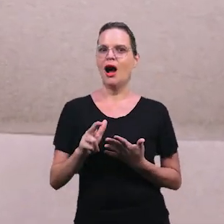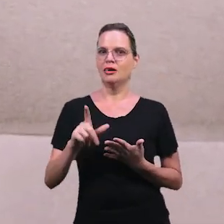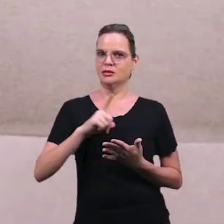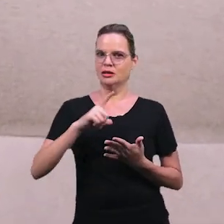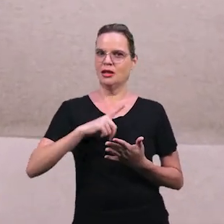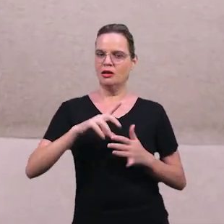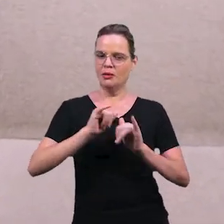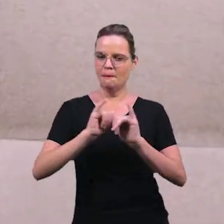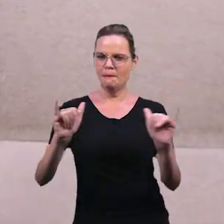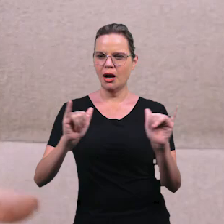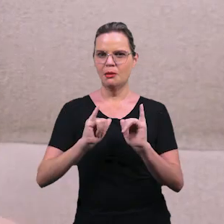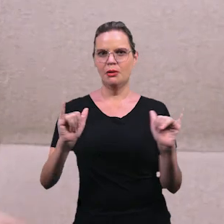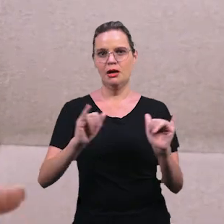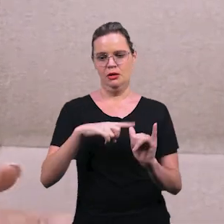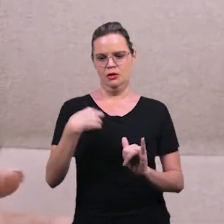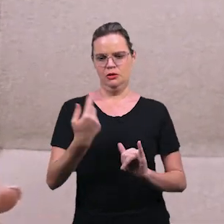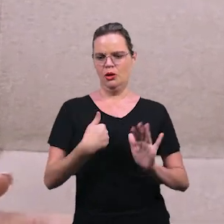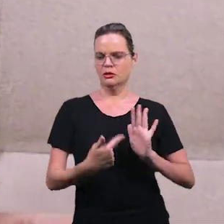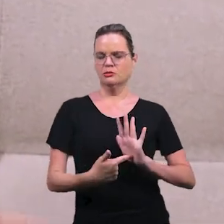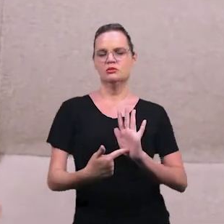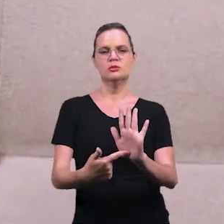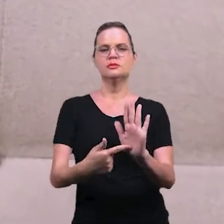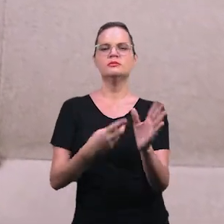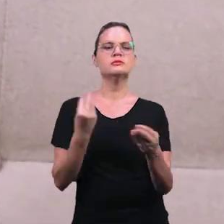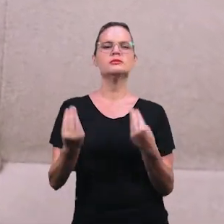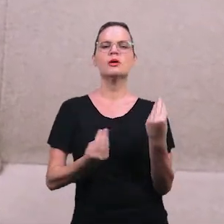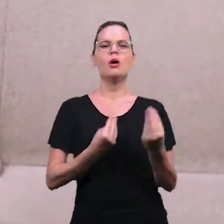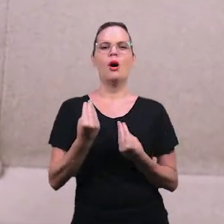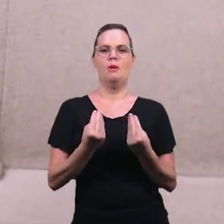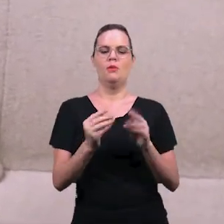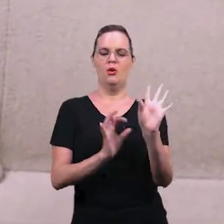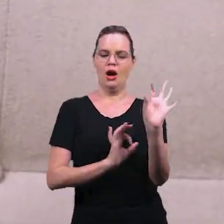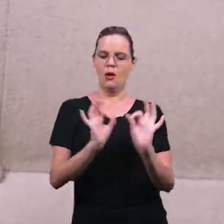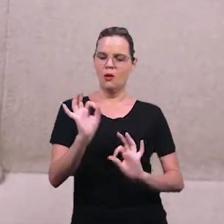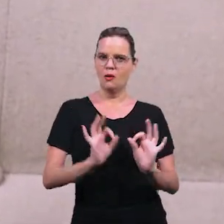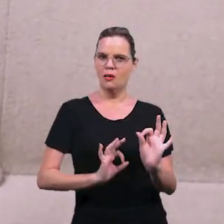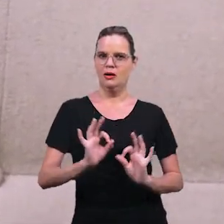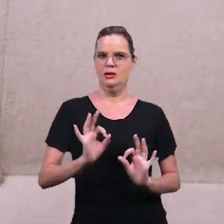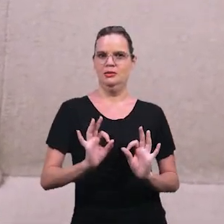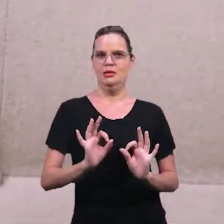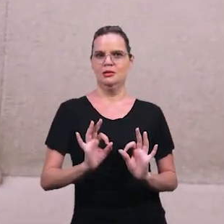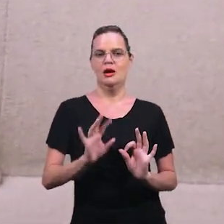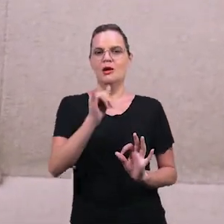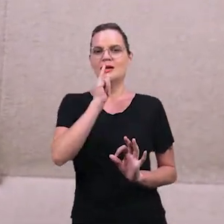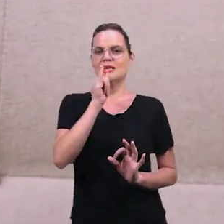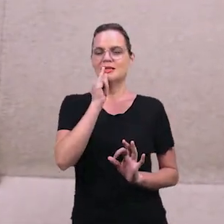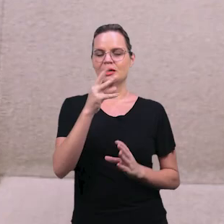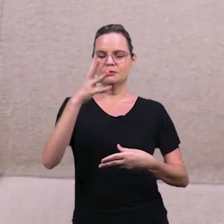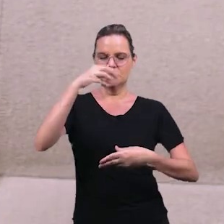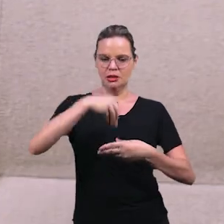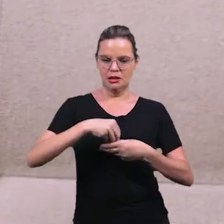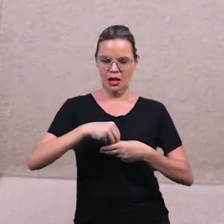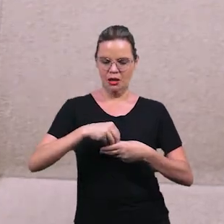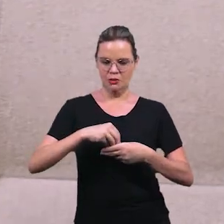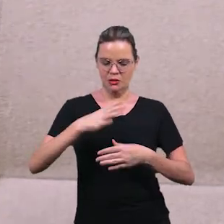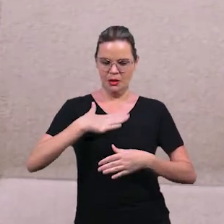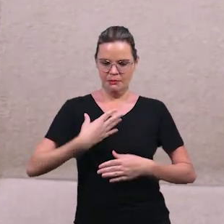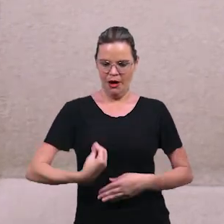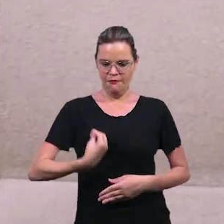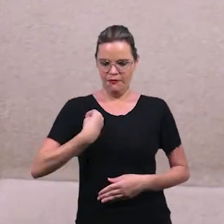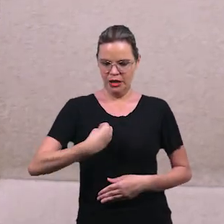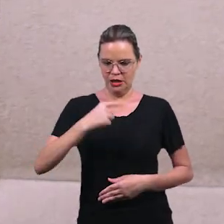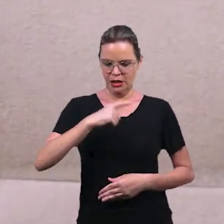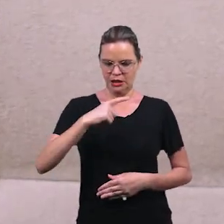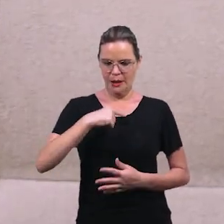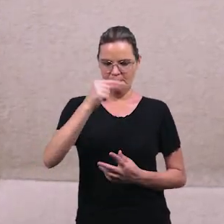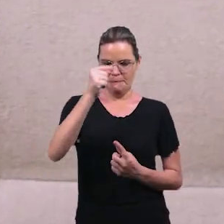encontros, nossos episódios, que nós mostramos como que essa organização daquilo que está em volta da nossa